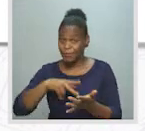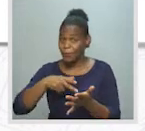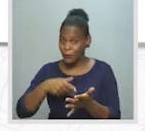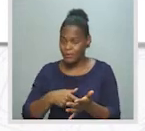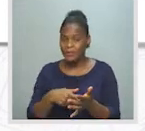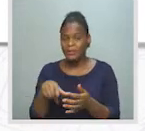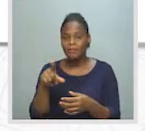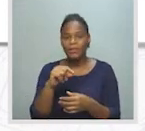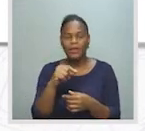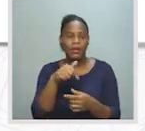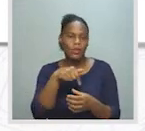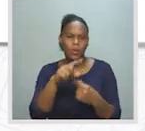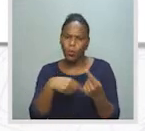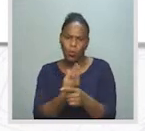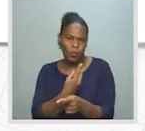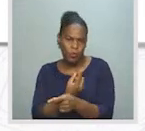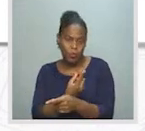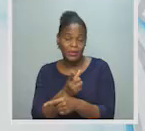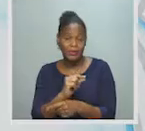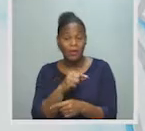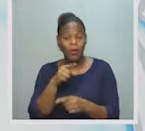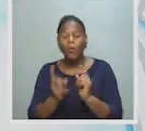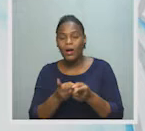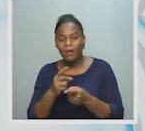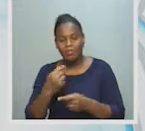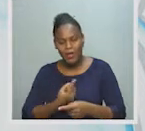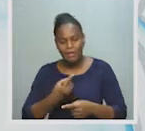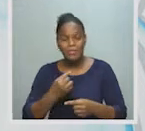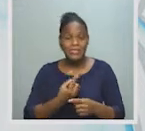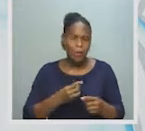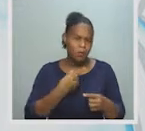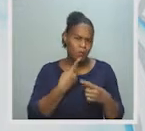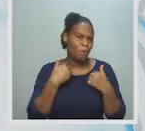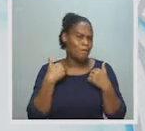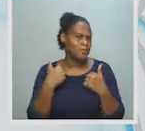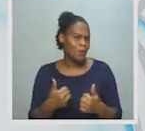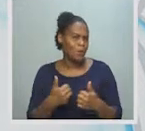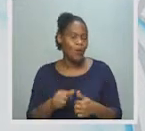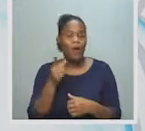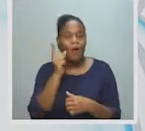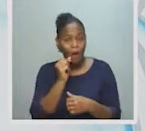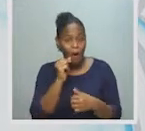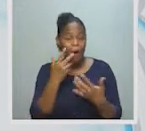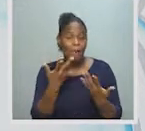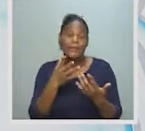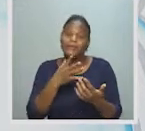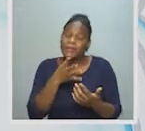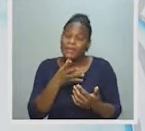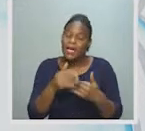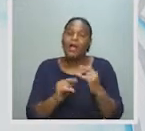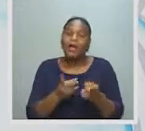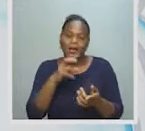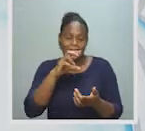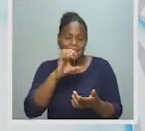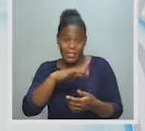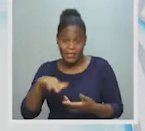científico e tecnológico, entre outros. Aquilo que era para ser tudo muito bom, o homem profetizou que